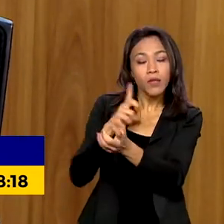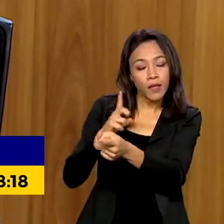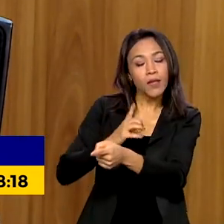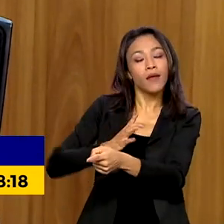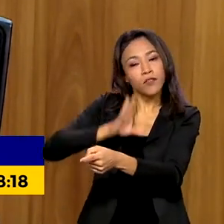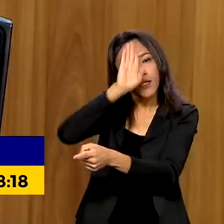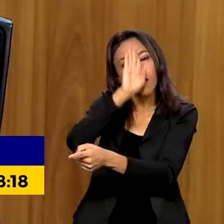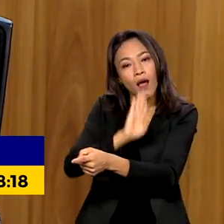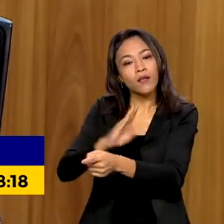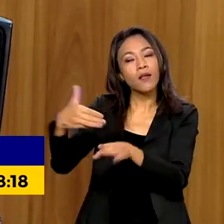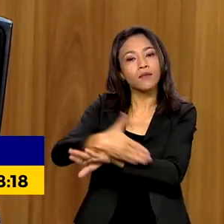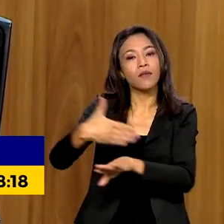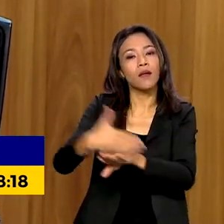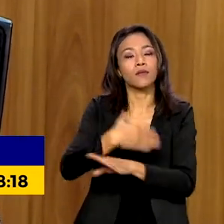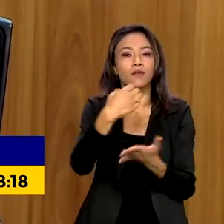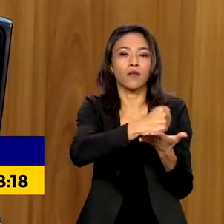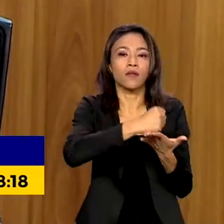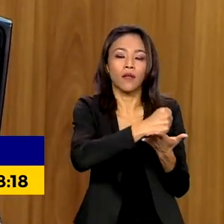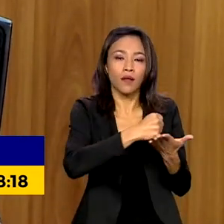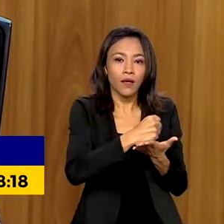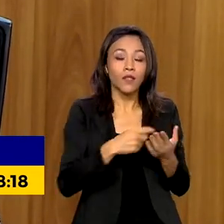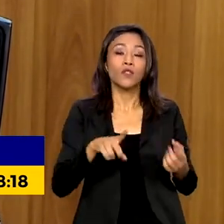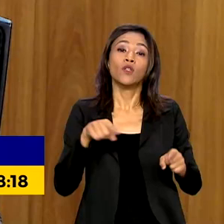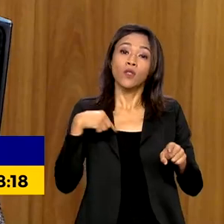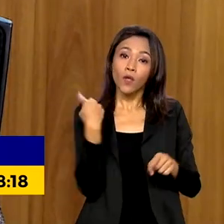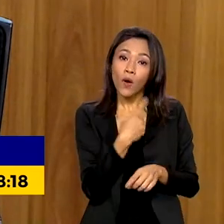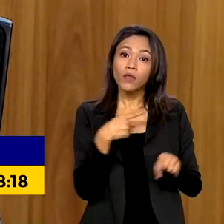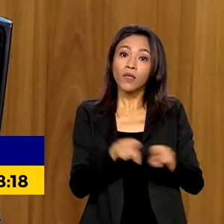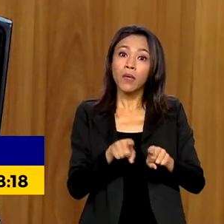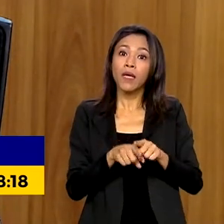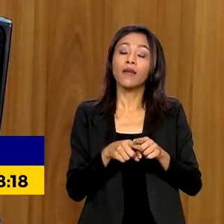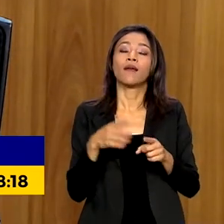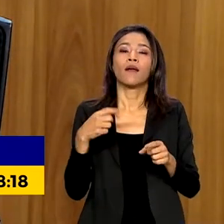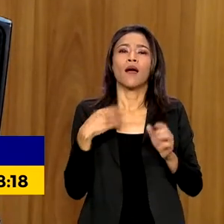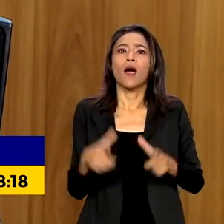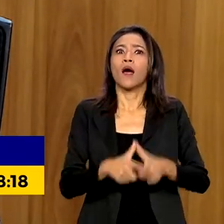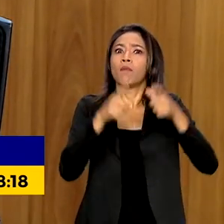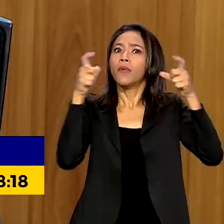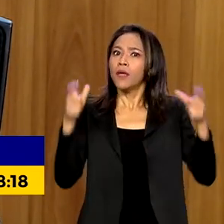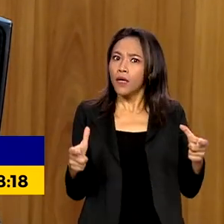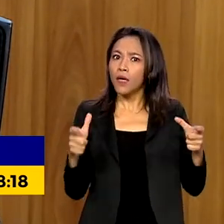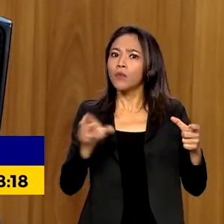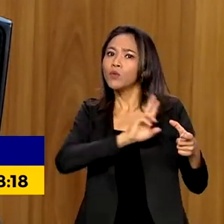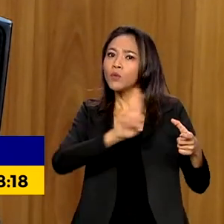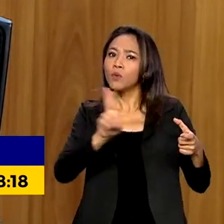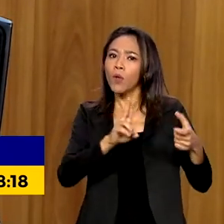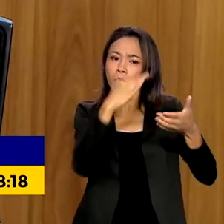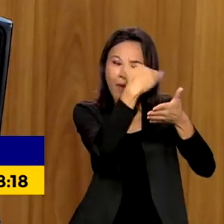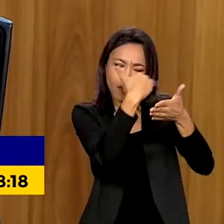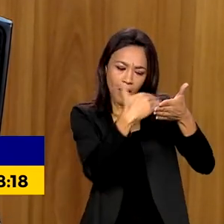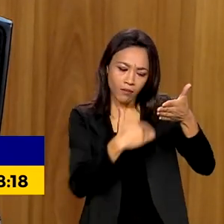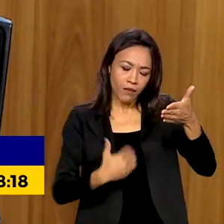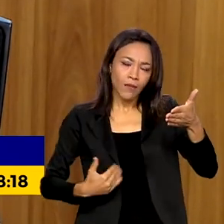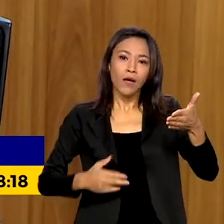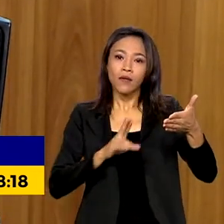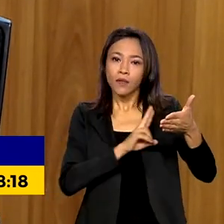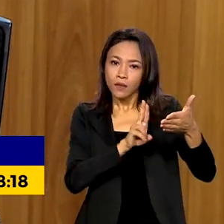os medicamentos e também nós ampliamos o elenco dos medicamentos em gratuidade,